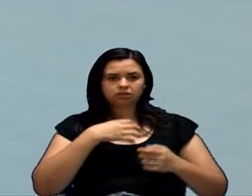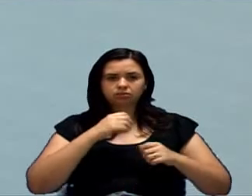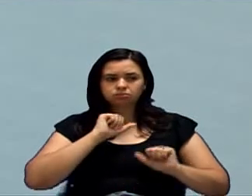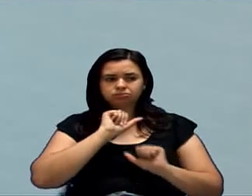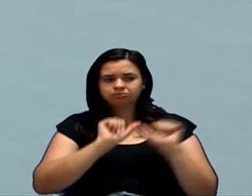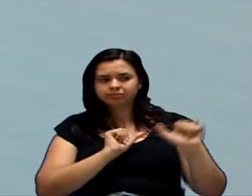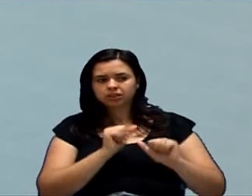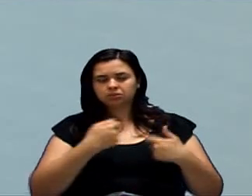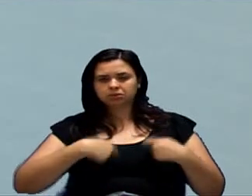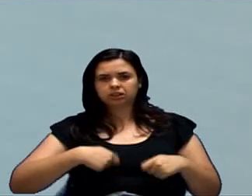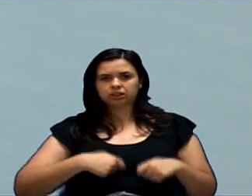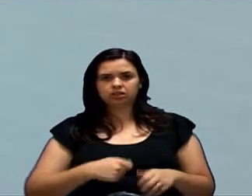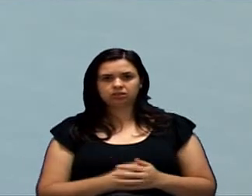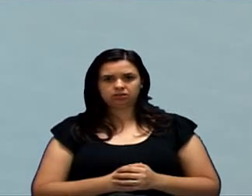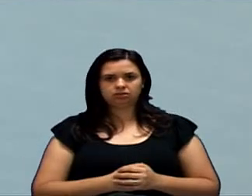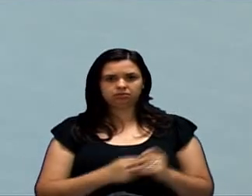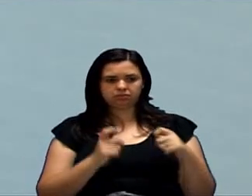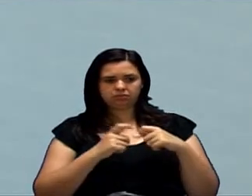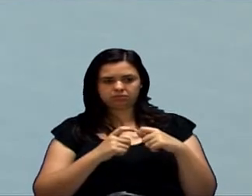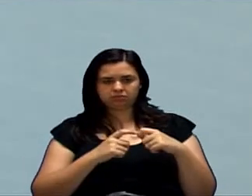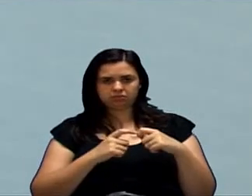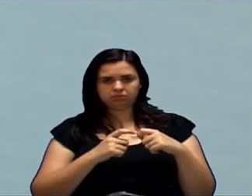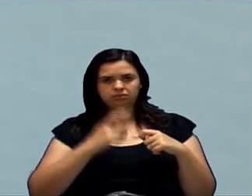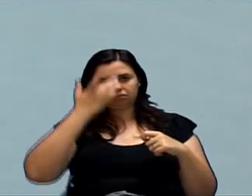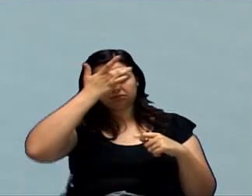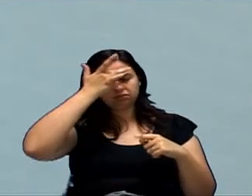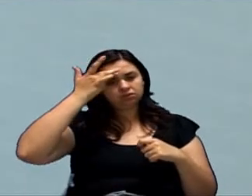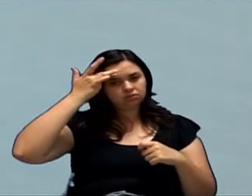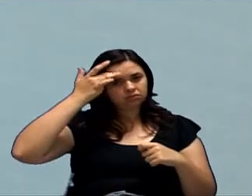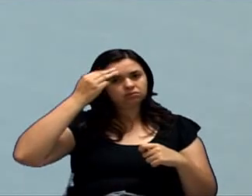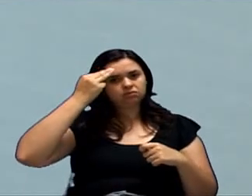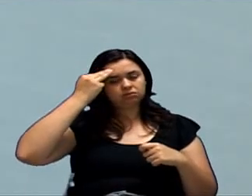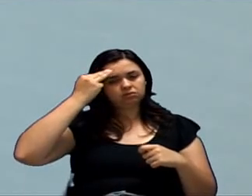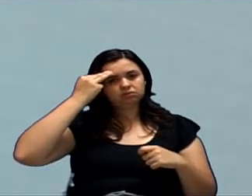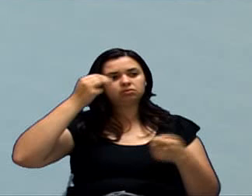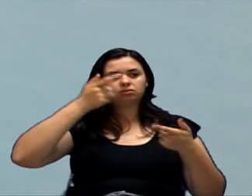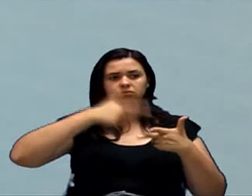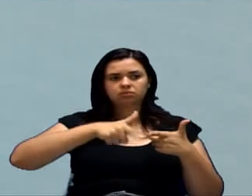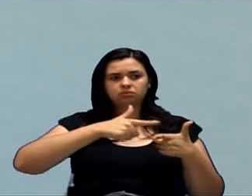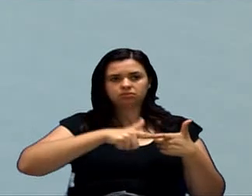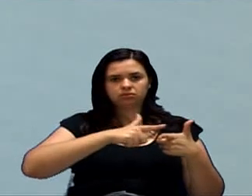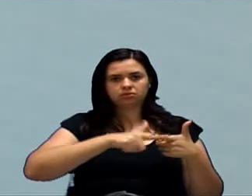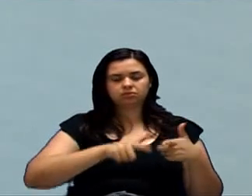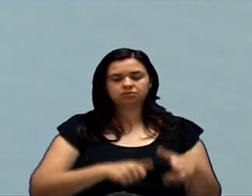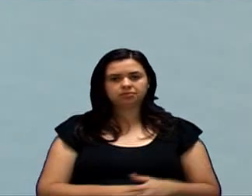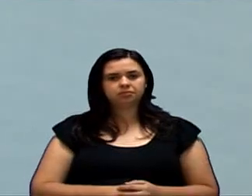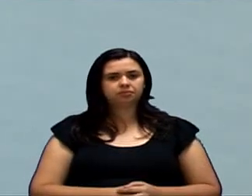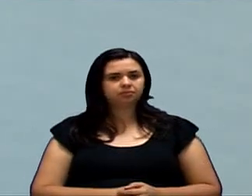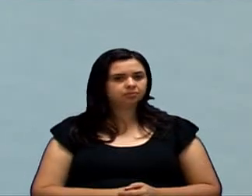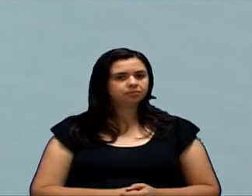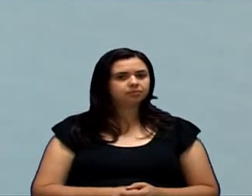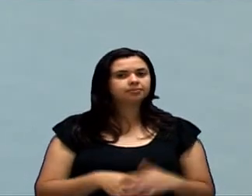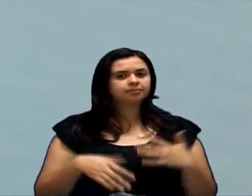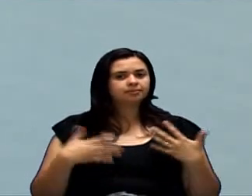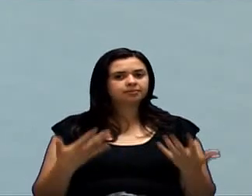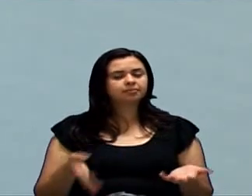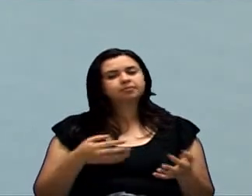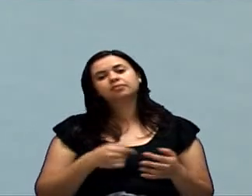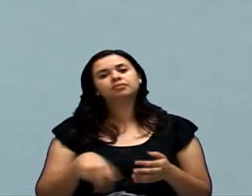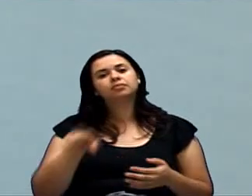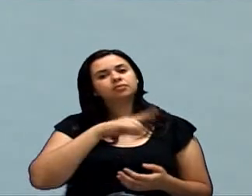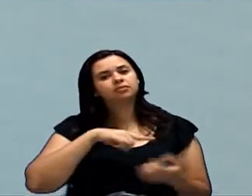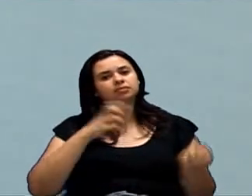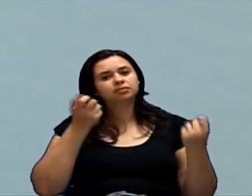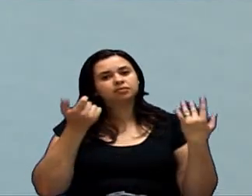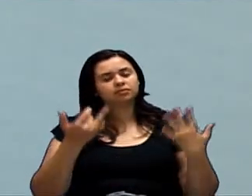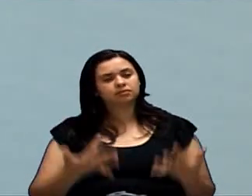brasileira médica, ela traz isso, não só no Brasil, mas no mundo esse debate existe. Então, quando a gente traz elementos que